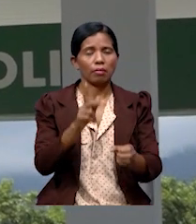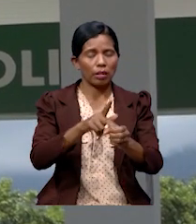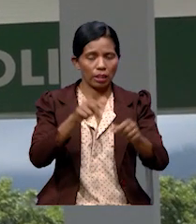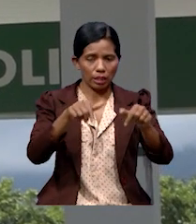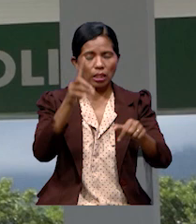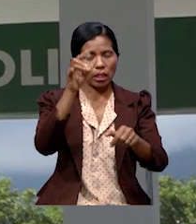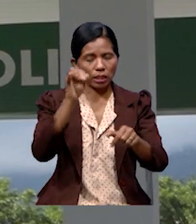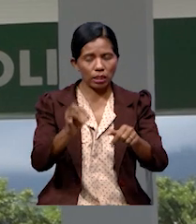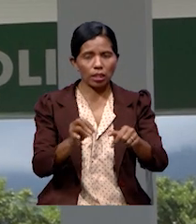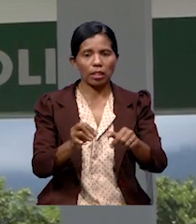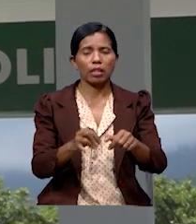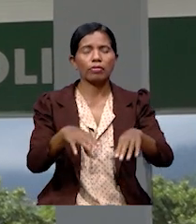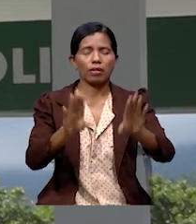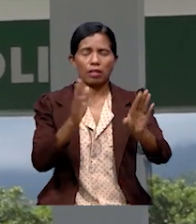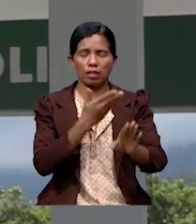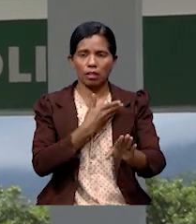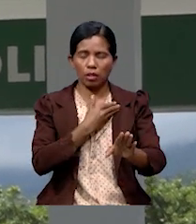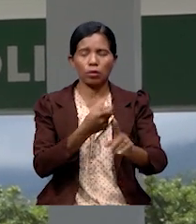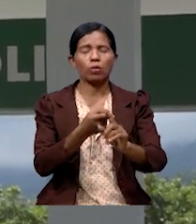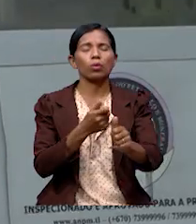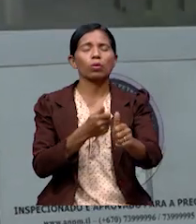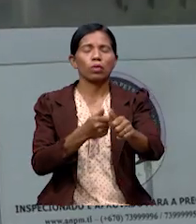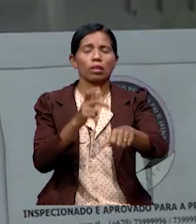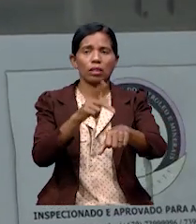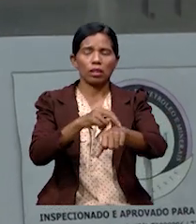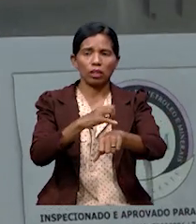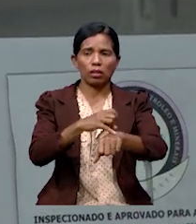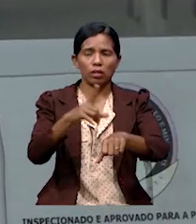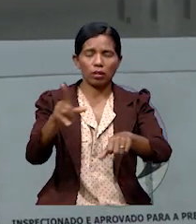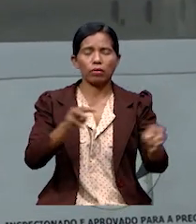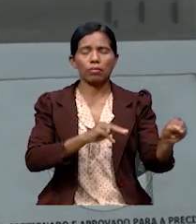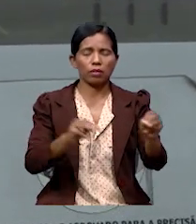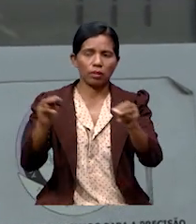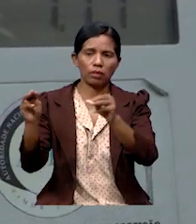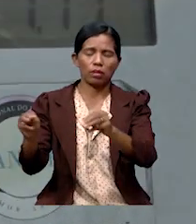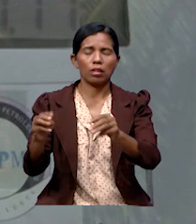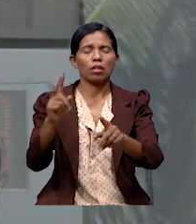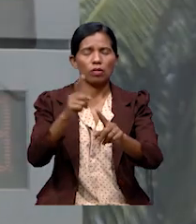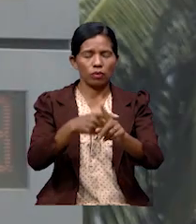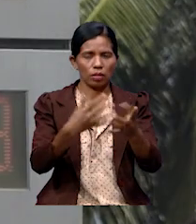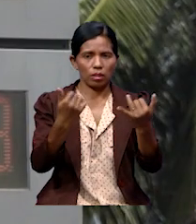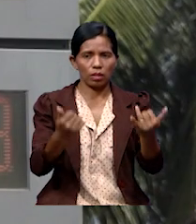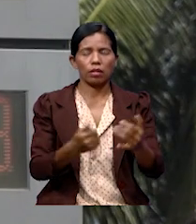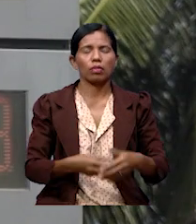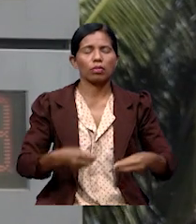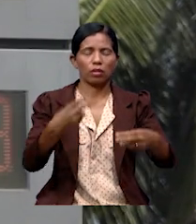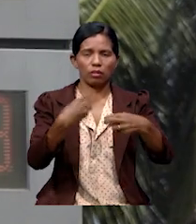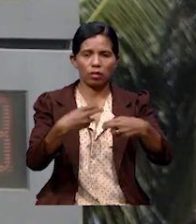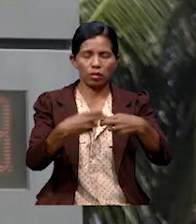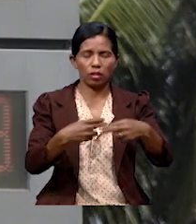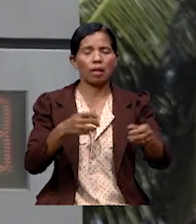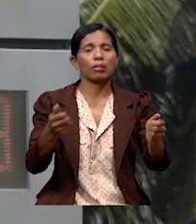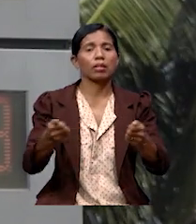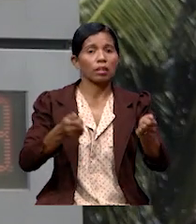do folha mercado internacional, com mudança ba preço do combustível cada fulan né, foi impacto ba